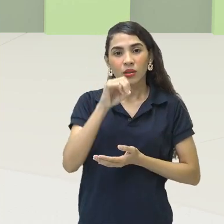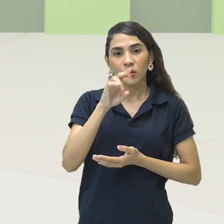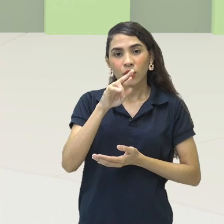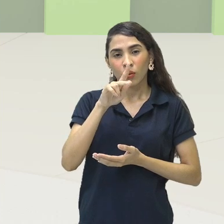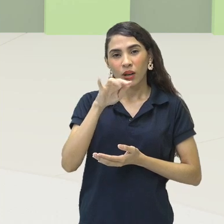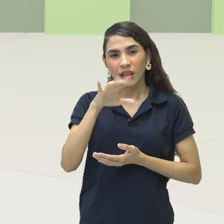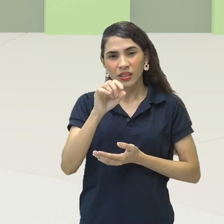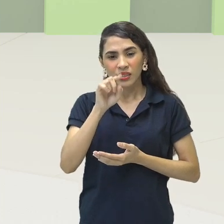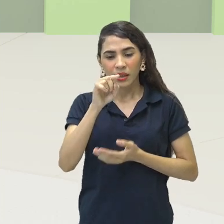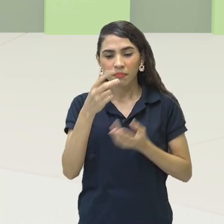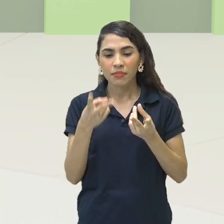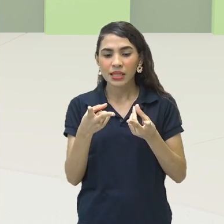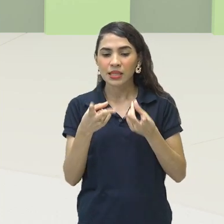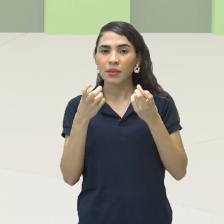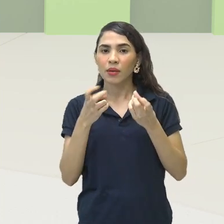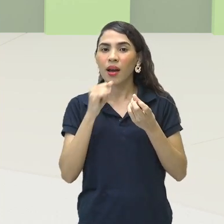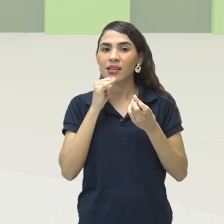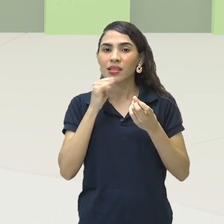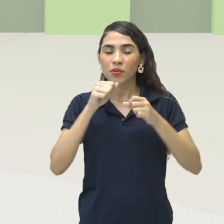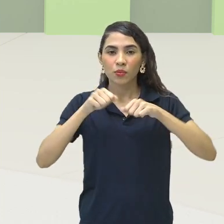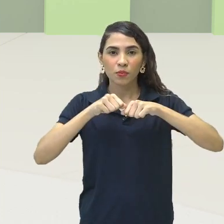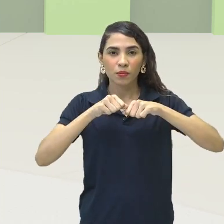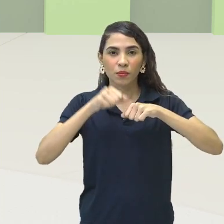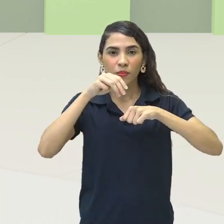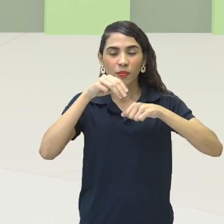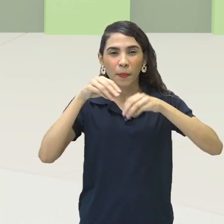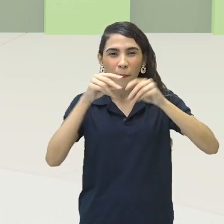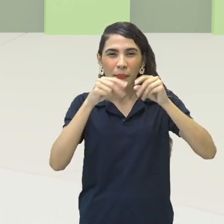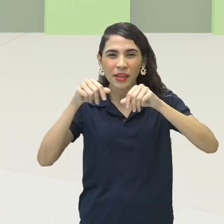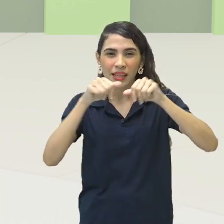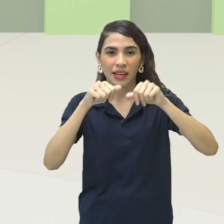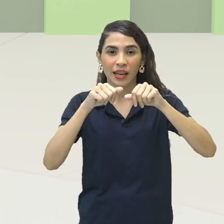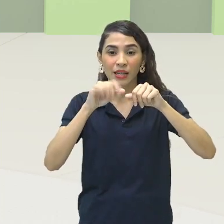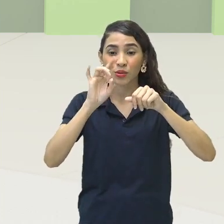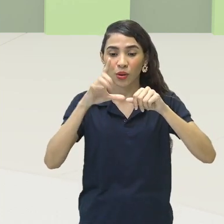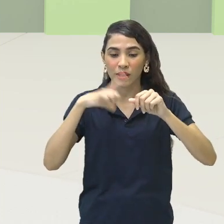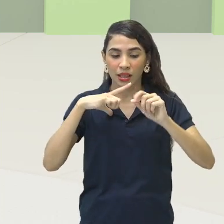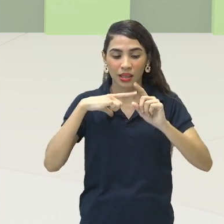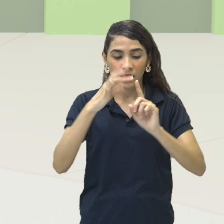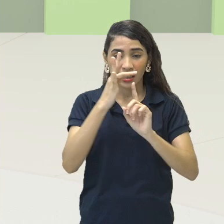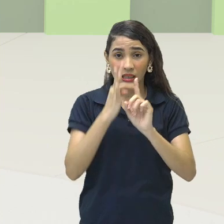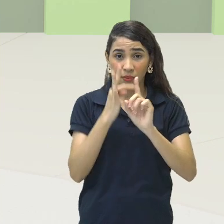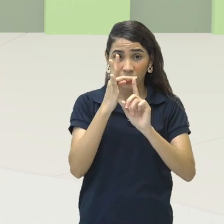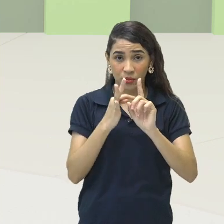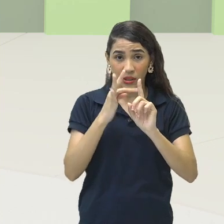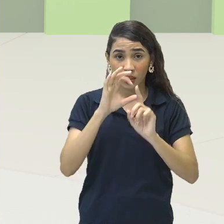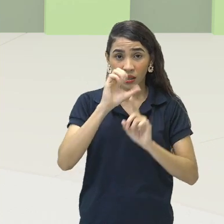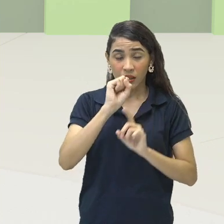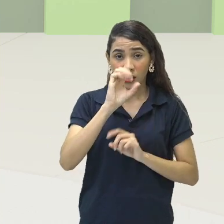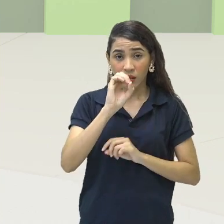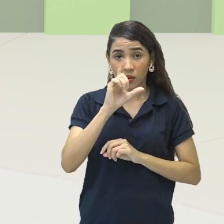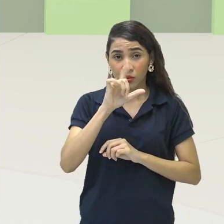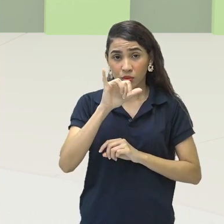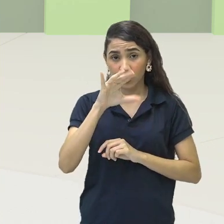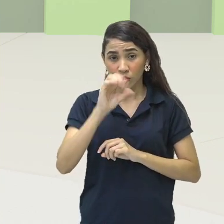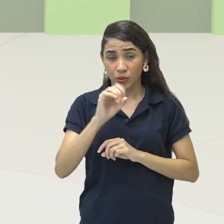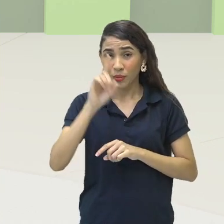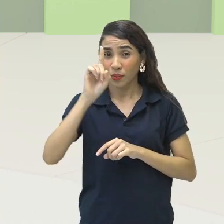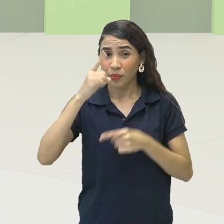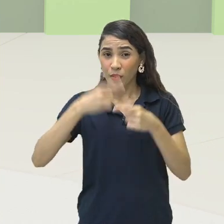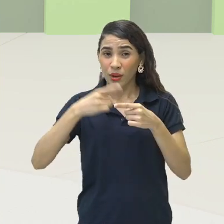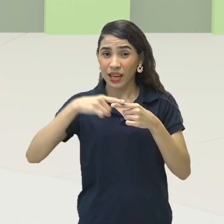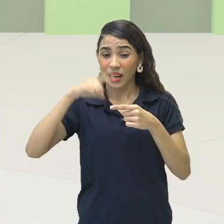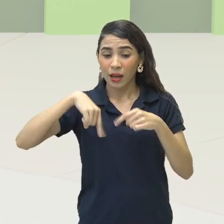as substâncias inorgânicas, como os minerais, por exemplo, só existem a temperatura ambiente no estado sólido? Porque eles são